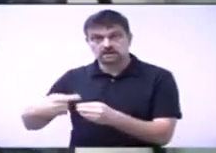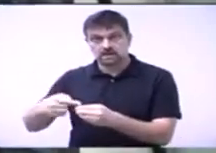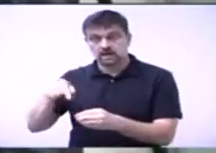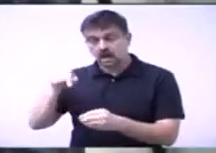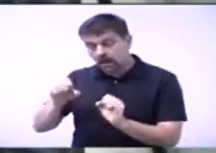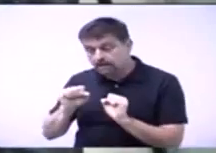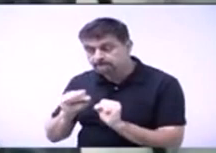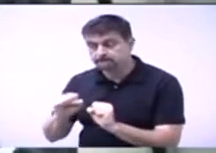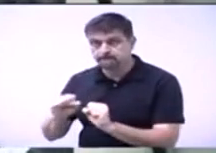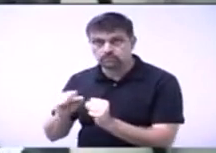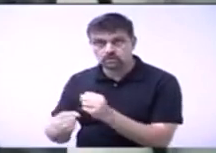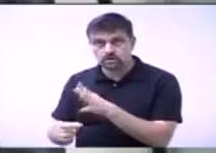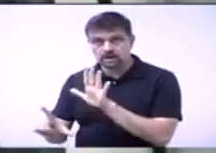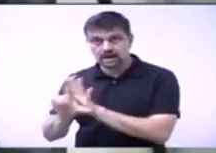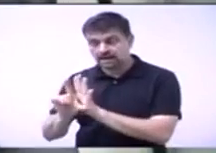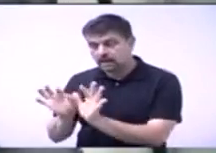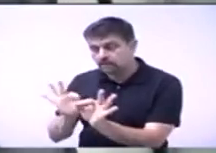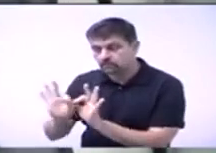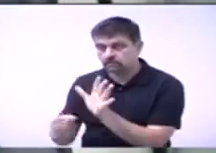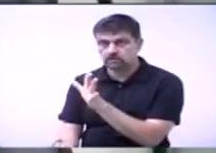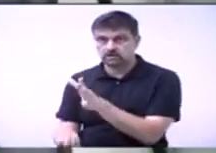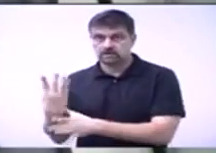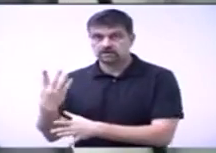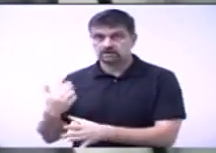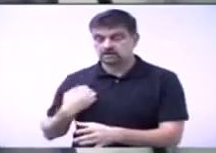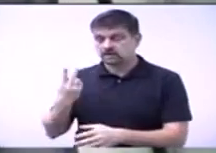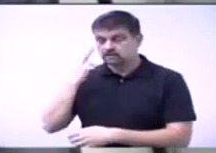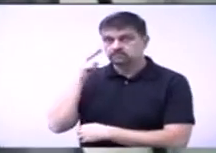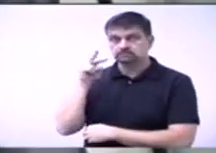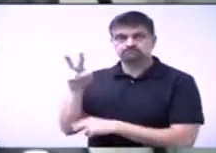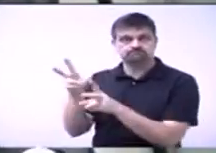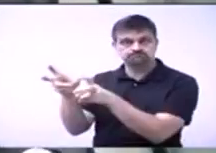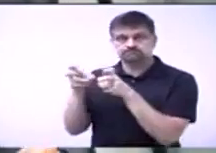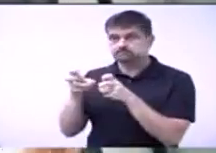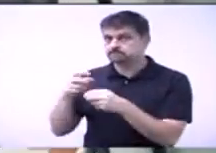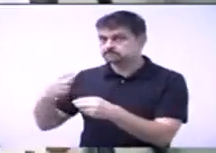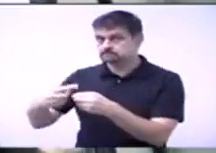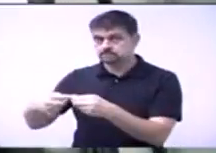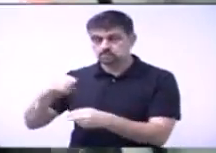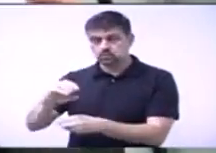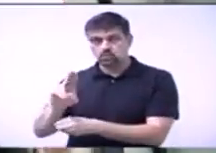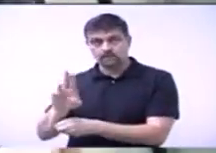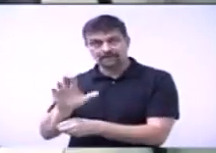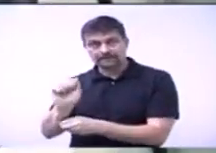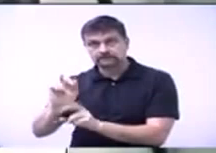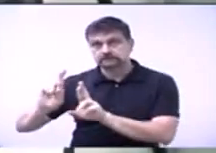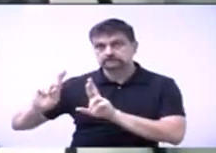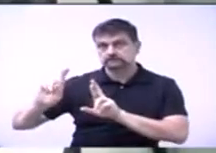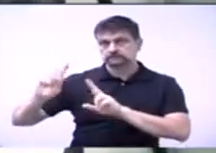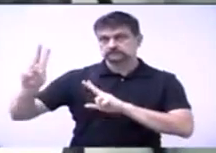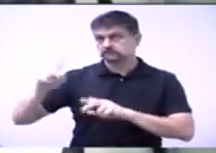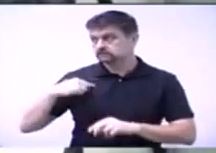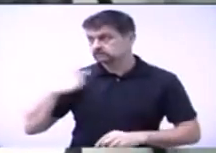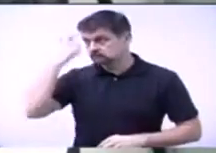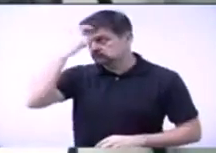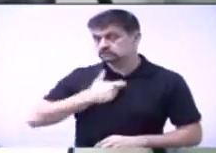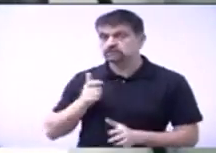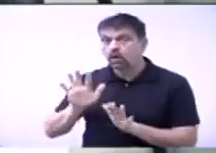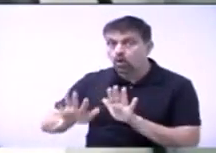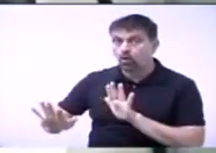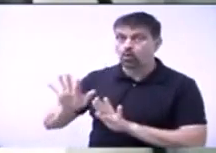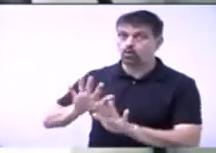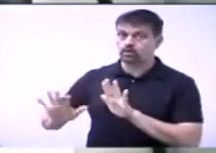toda a possibilidade de atuar, não foi isso que vemos na cidade de Cubatão. Eu tive a cautela,